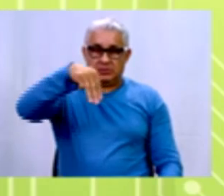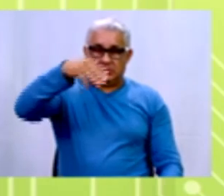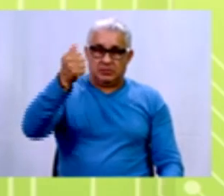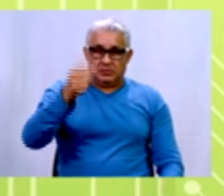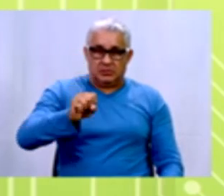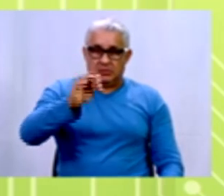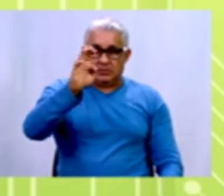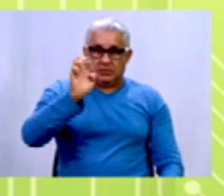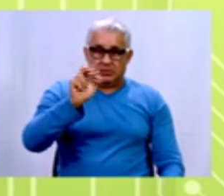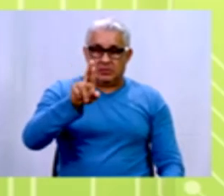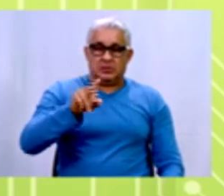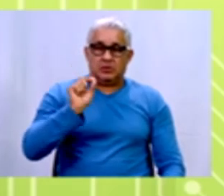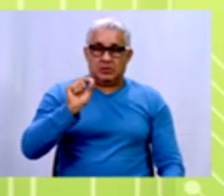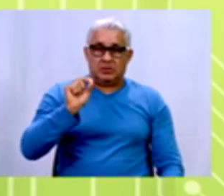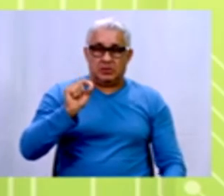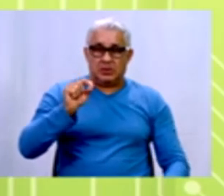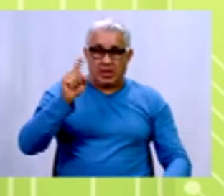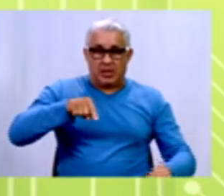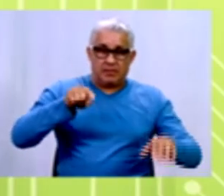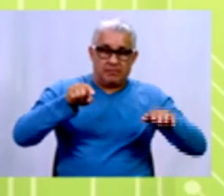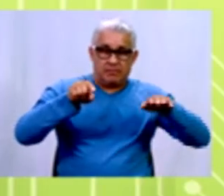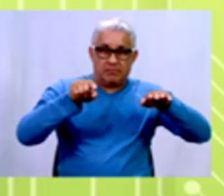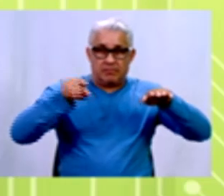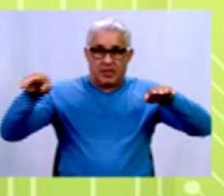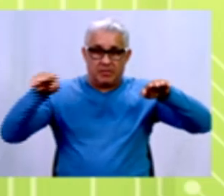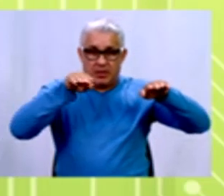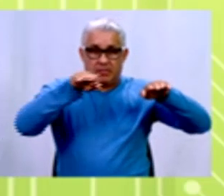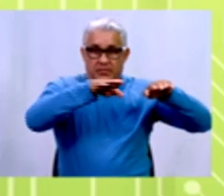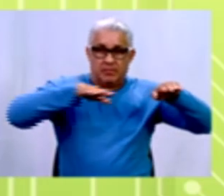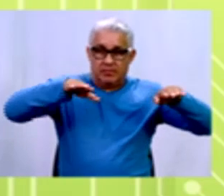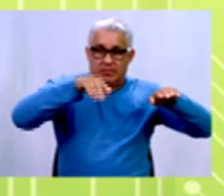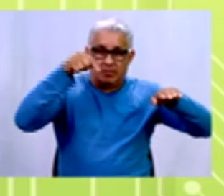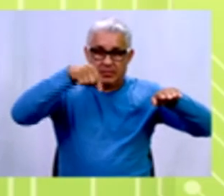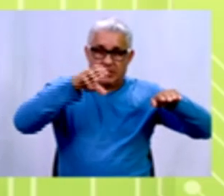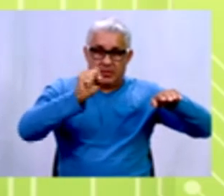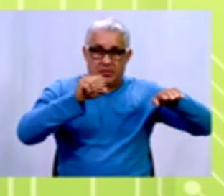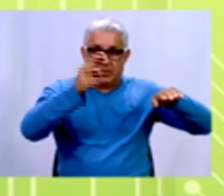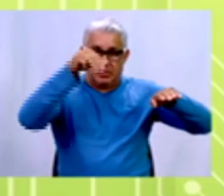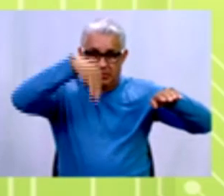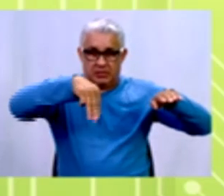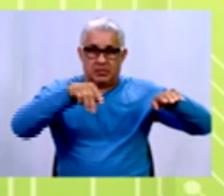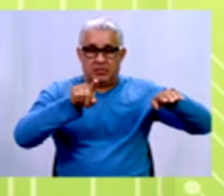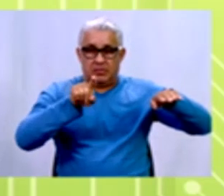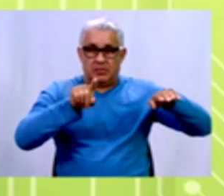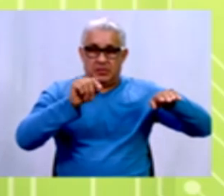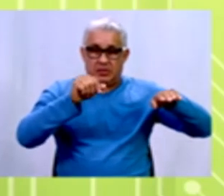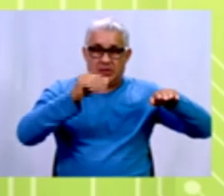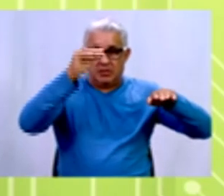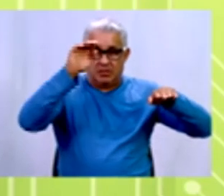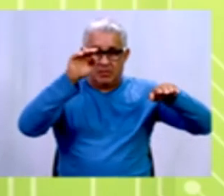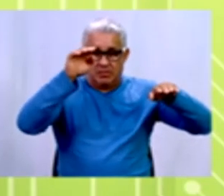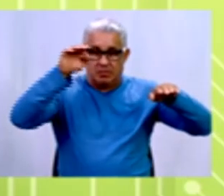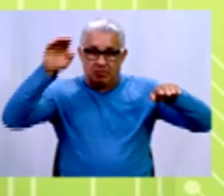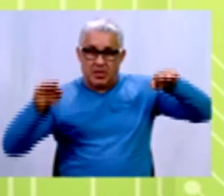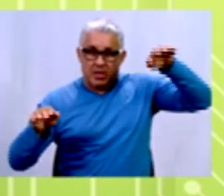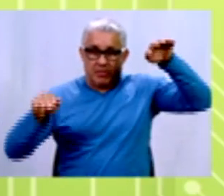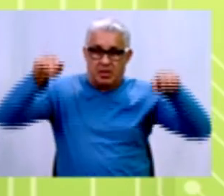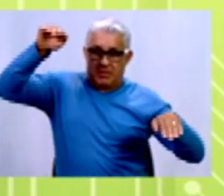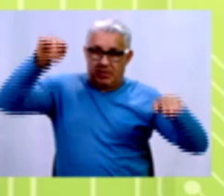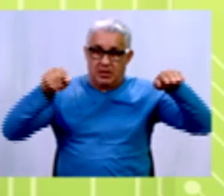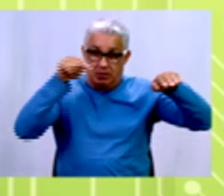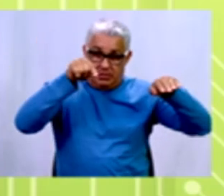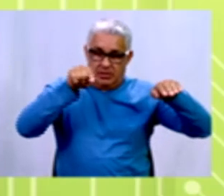vai ser um mediador para identificar um provável desnivelamento que possa existir